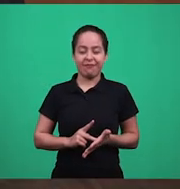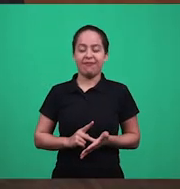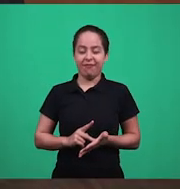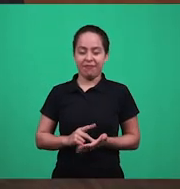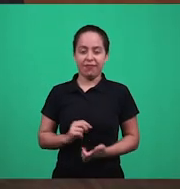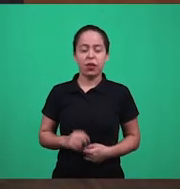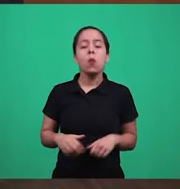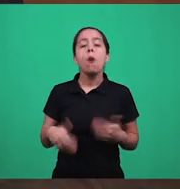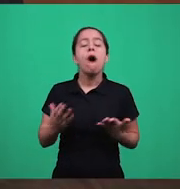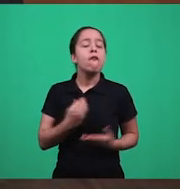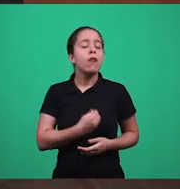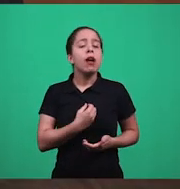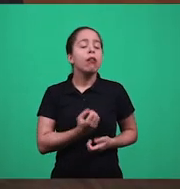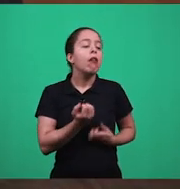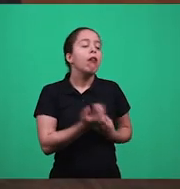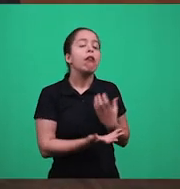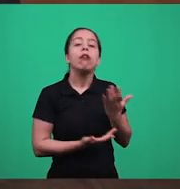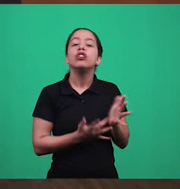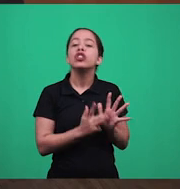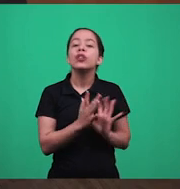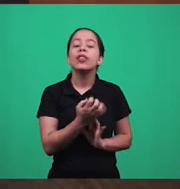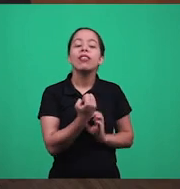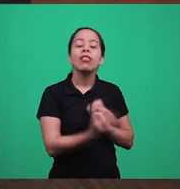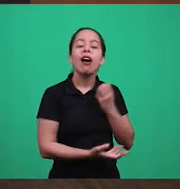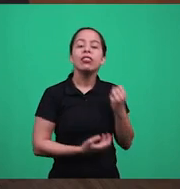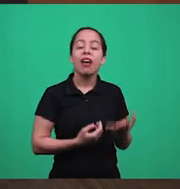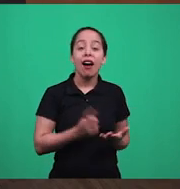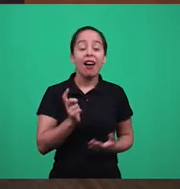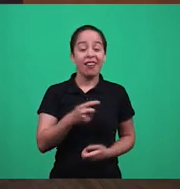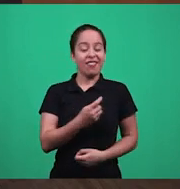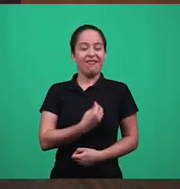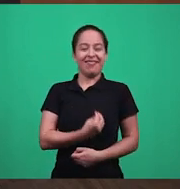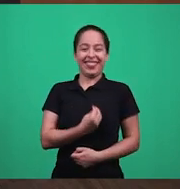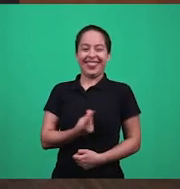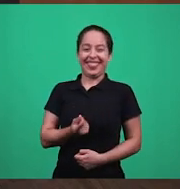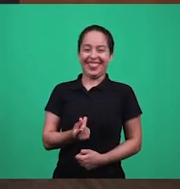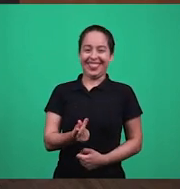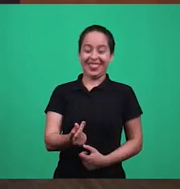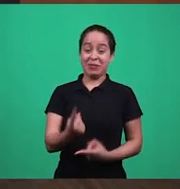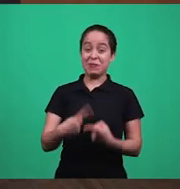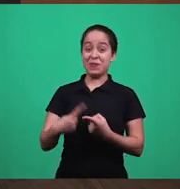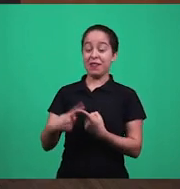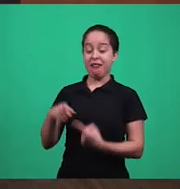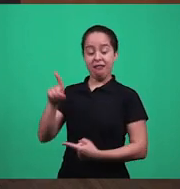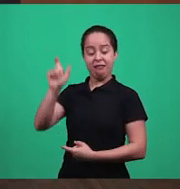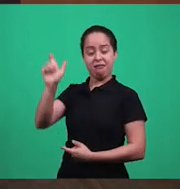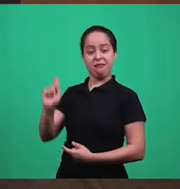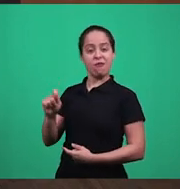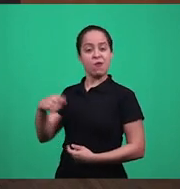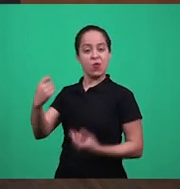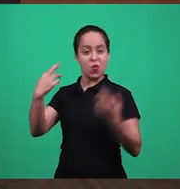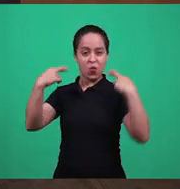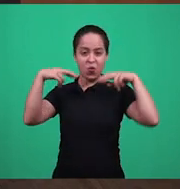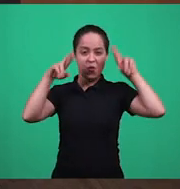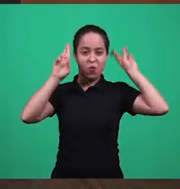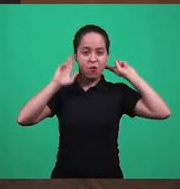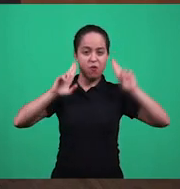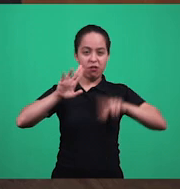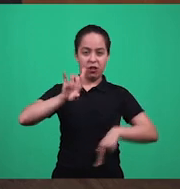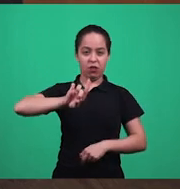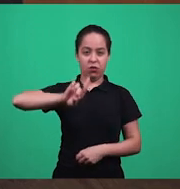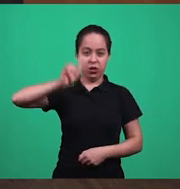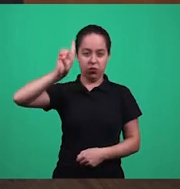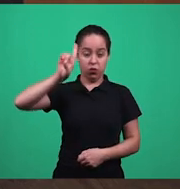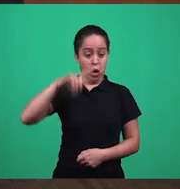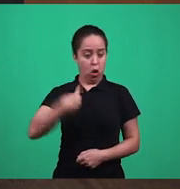vida? Vida eterna, porque Ele é o Cordeiro de Deus que tira o pecado